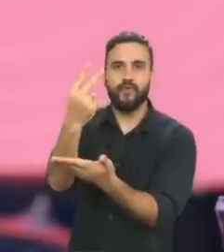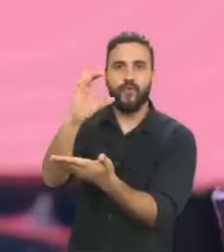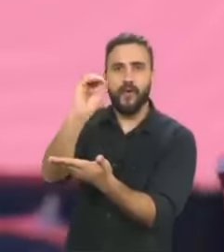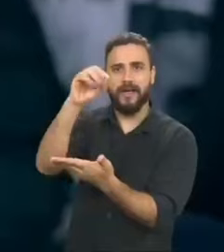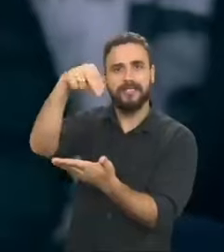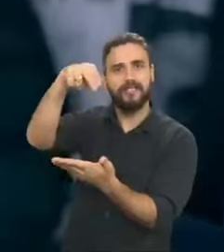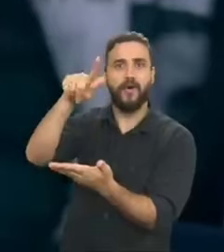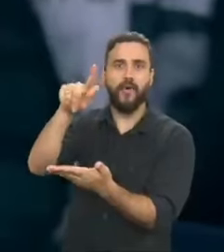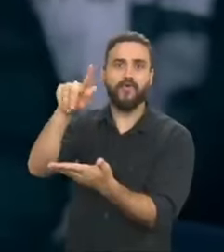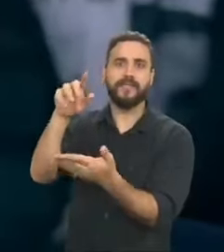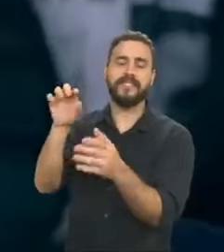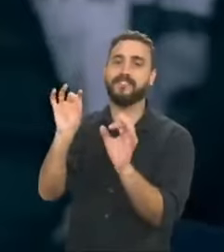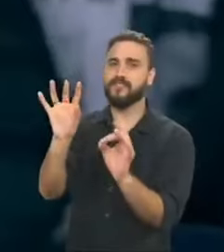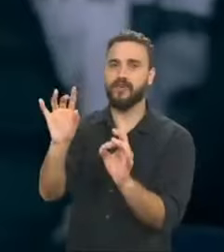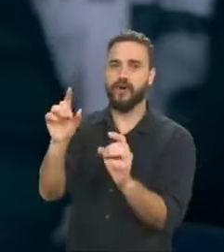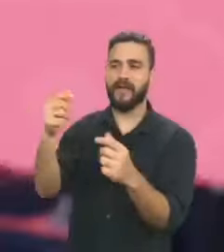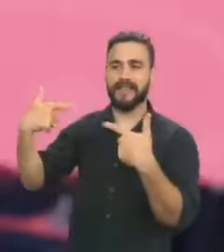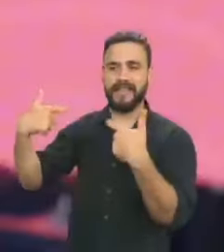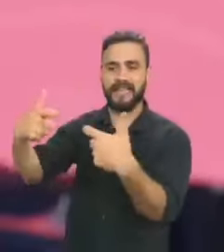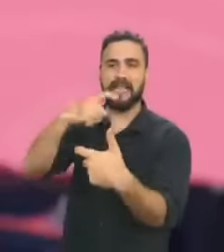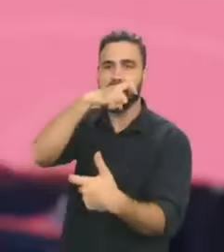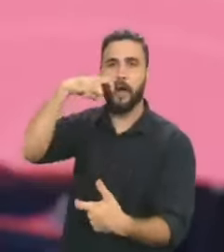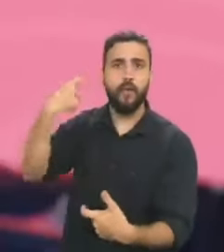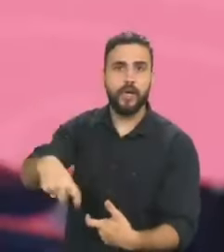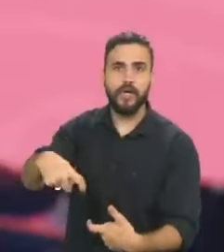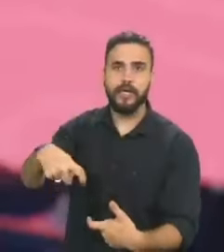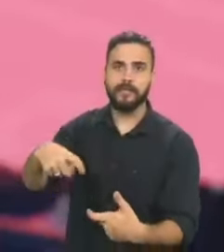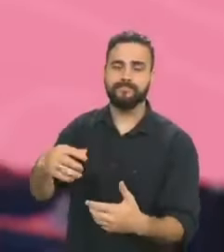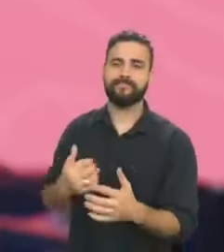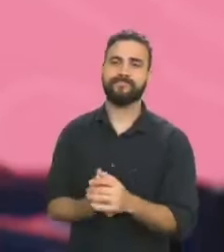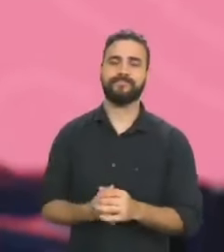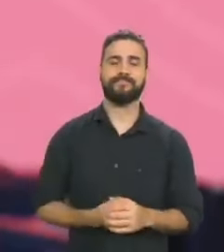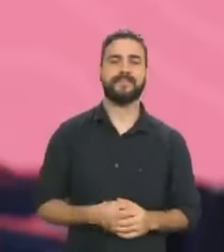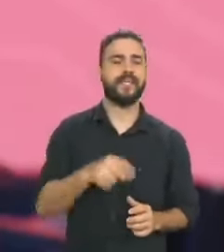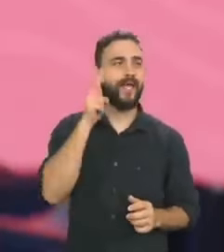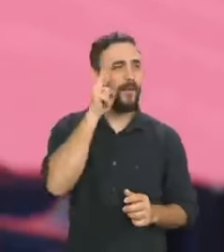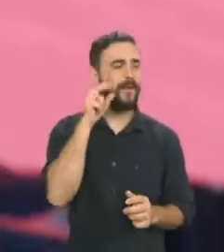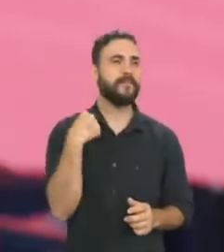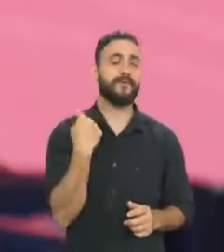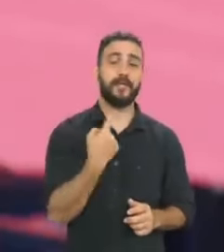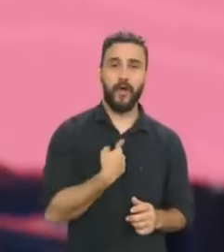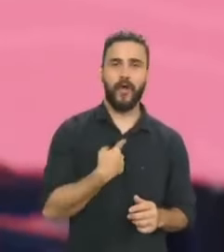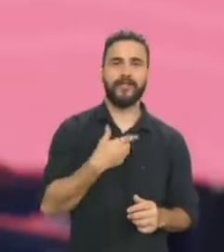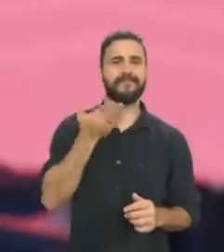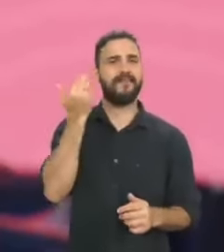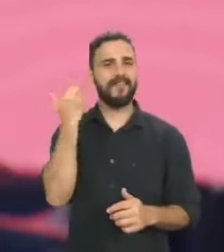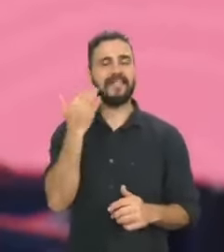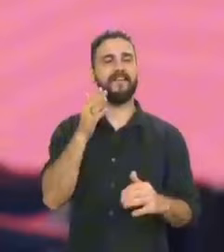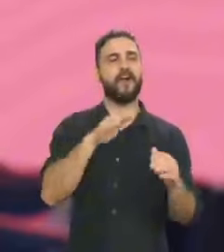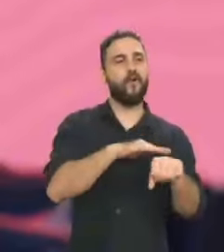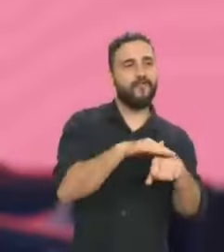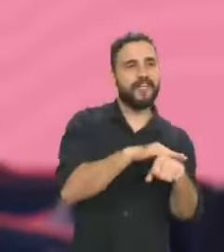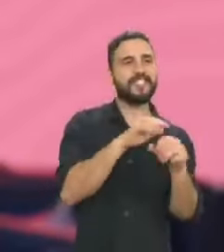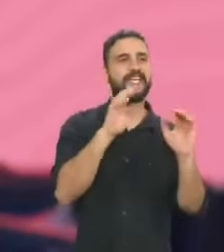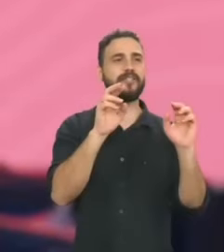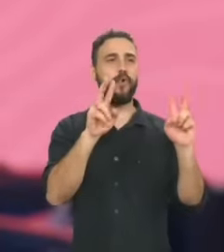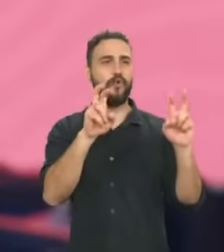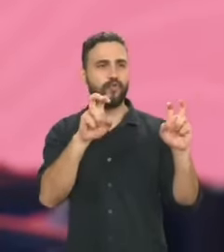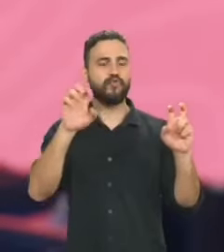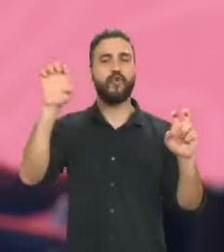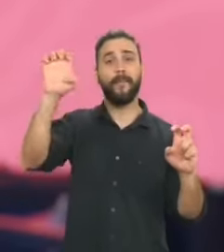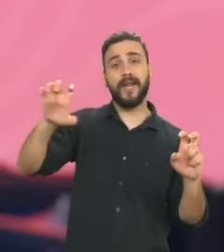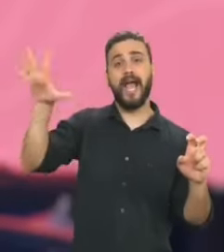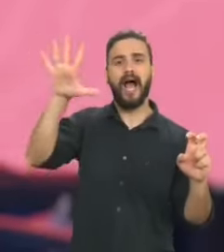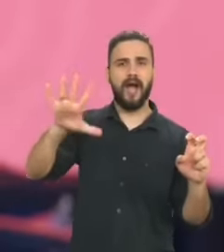Turquia. Eu lembro que a gente estava conversando, né, nas demandas lá da Europa, e você falou, Breno, estou levando uma equipe, vamos